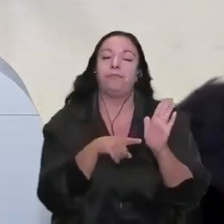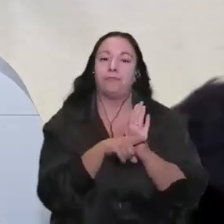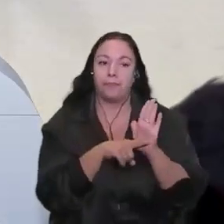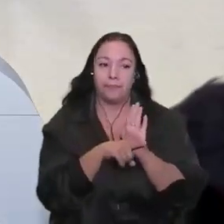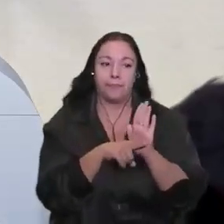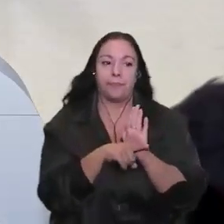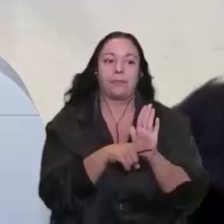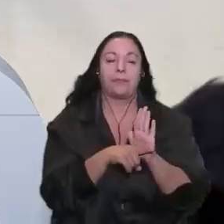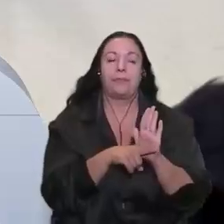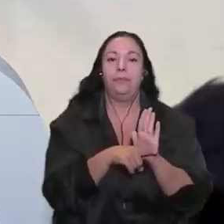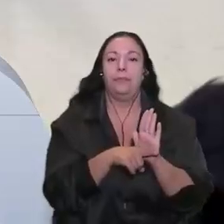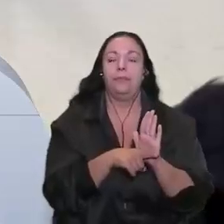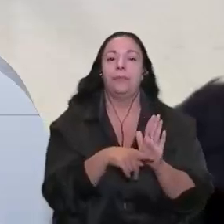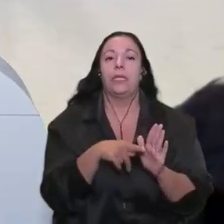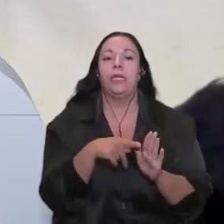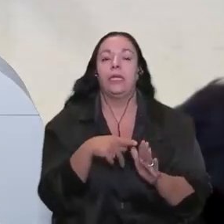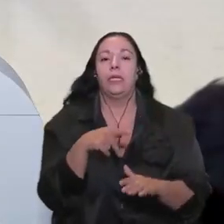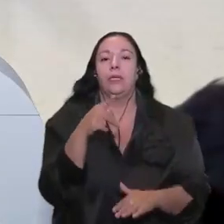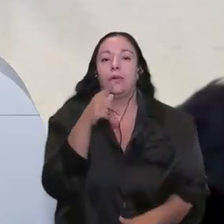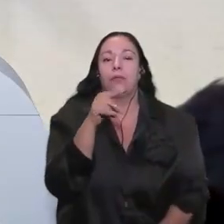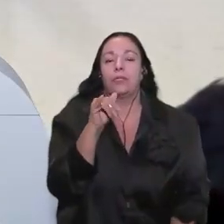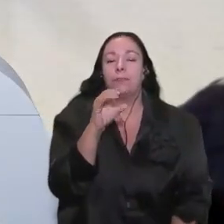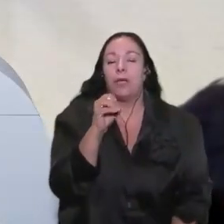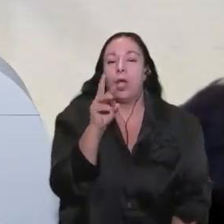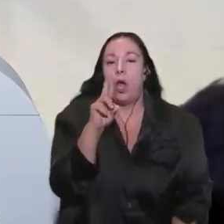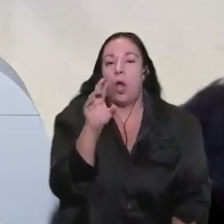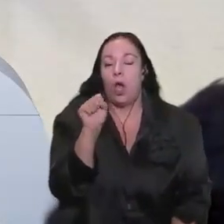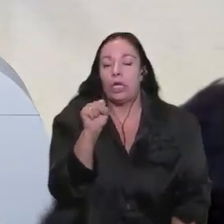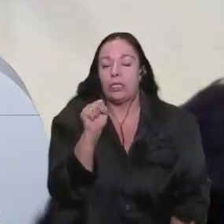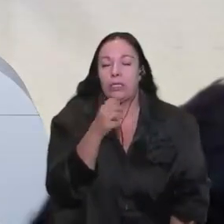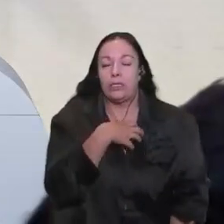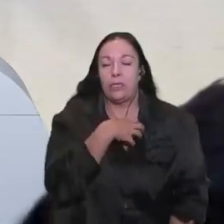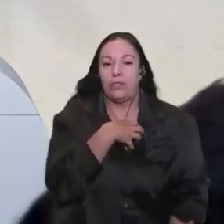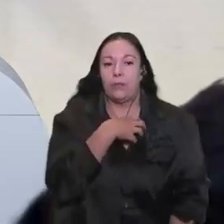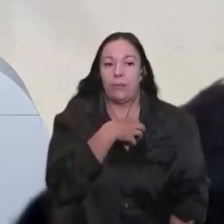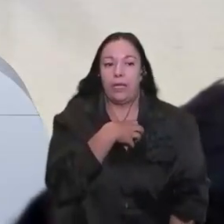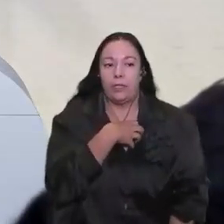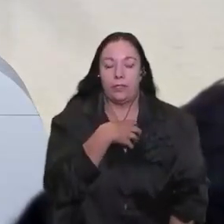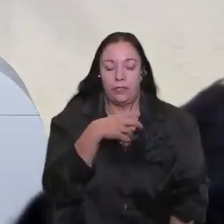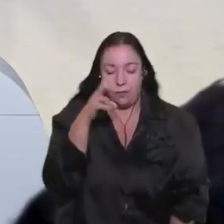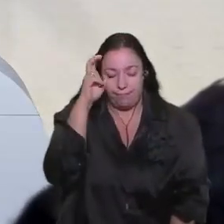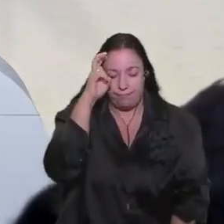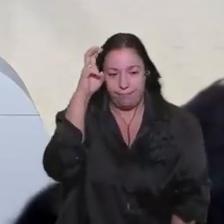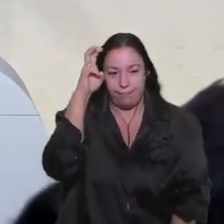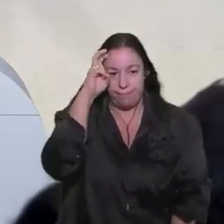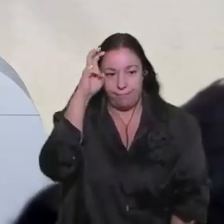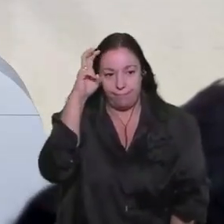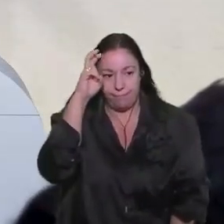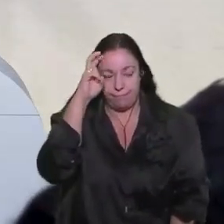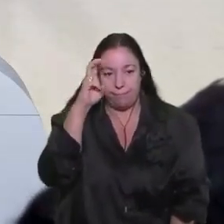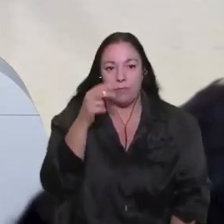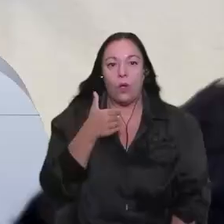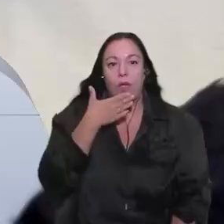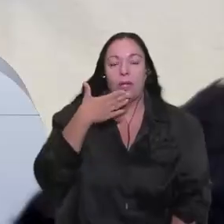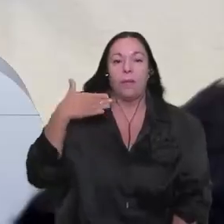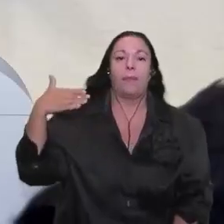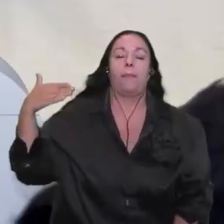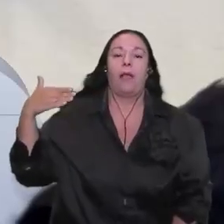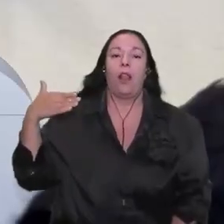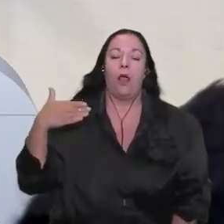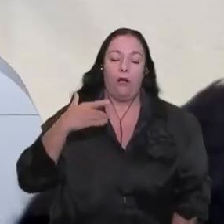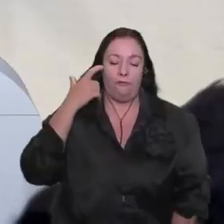pouco os piores sintomas, né? Eu acho que, intelectualmente, né, eu estou na minha melhor